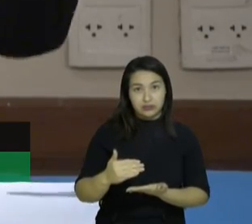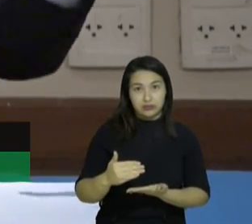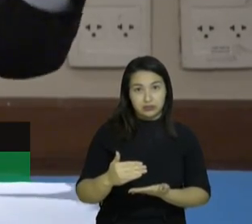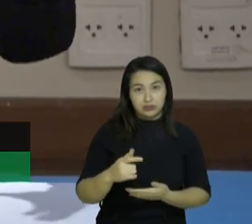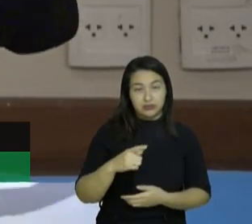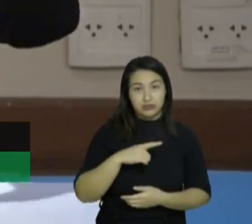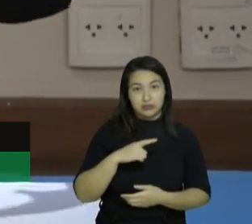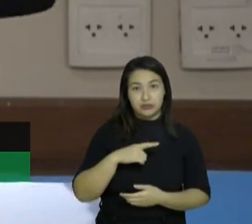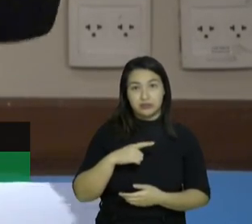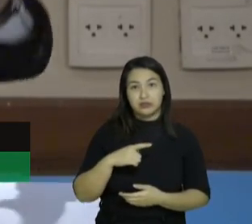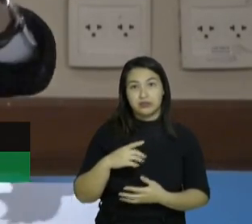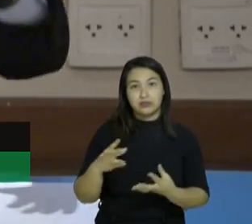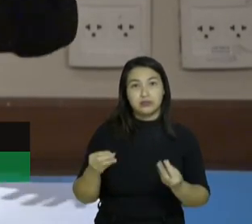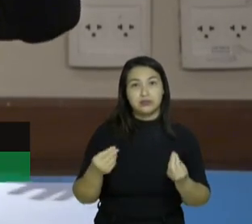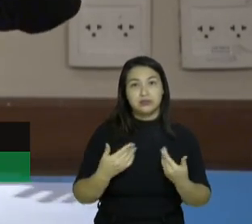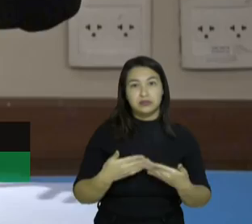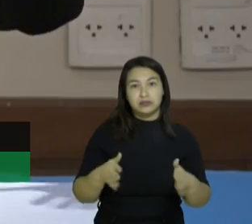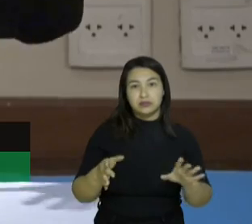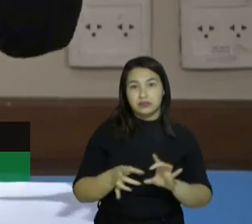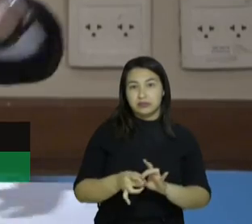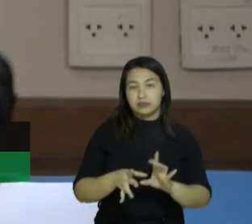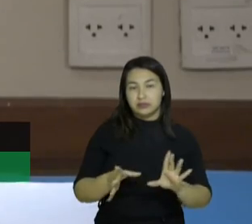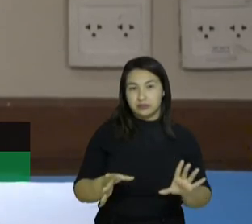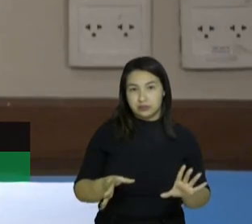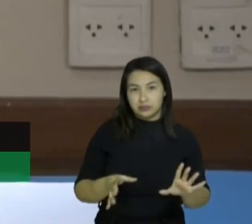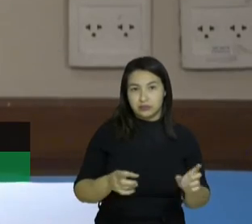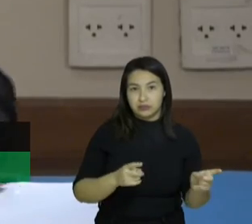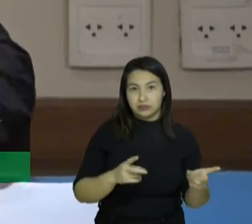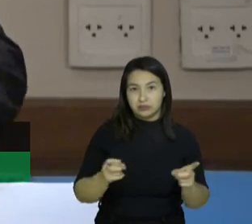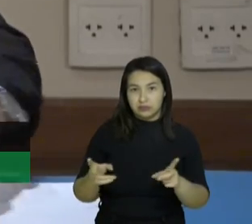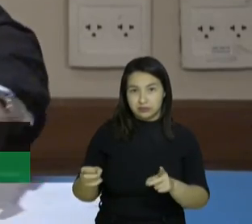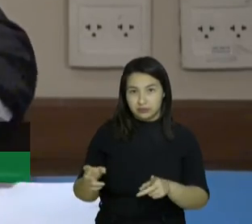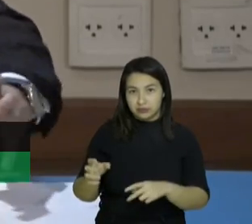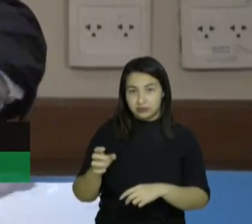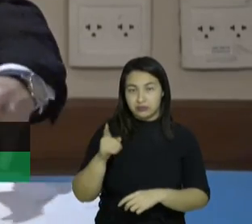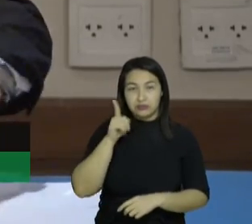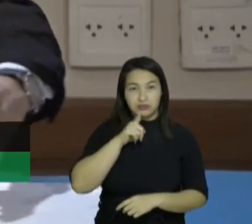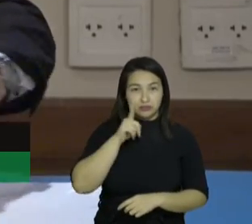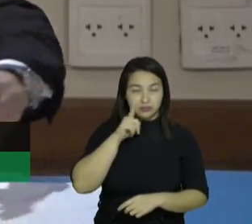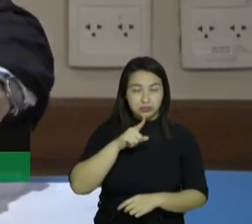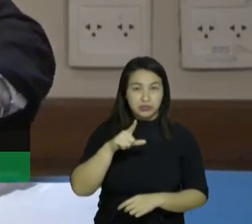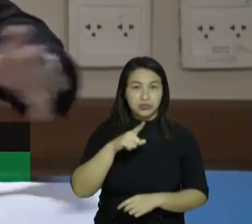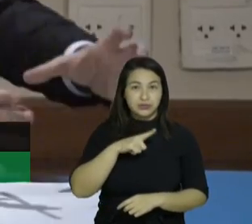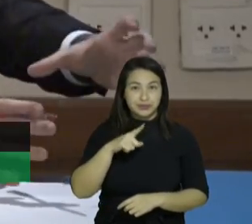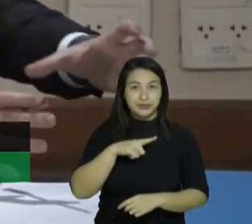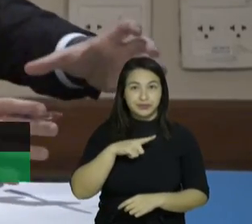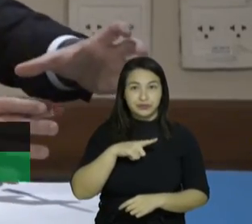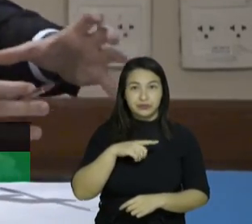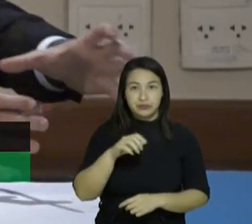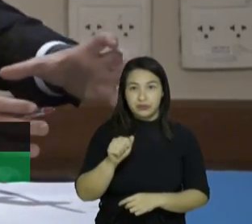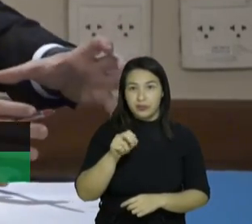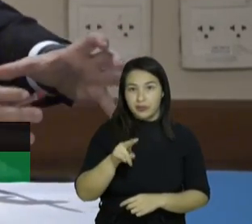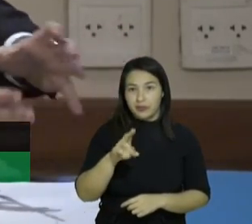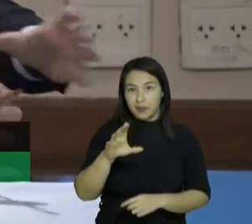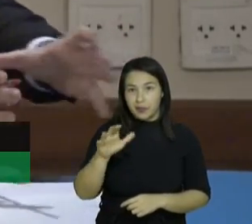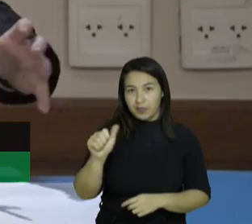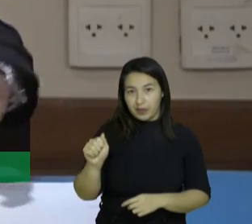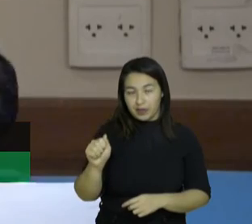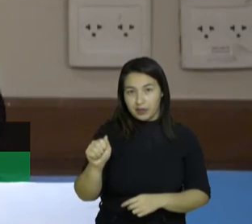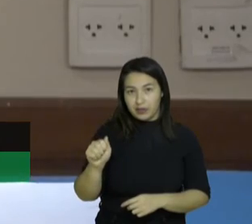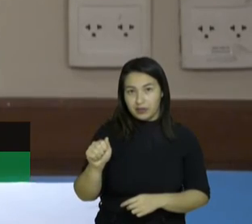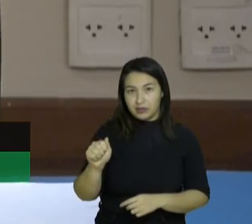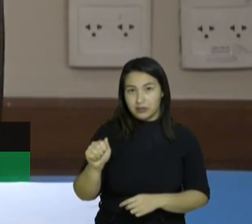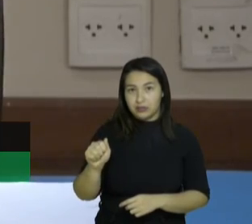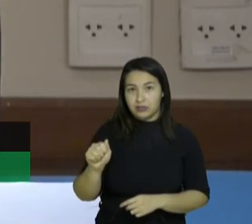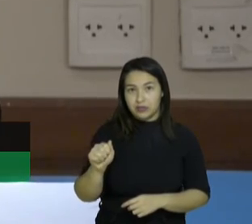alca né área de livre comércio com os Estados Unidos que era uma possibilidade então a a houve ali um um Abalo na alca a a opção União Europeia